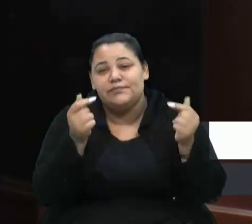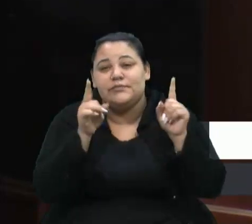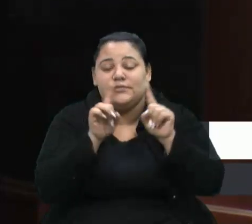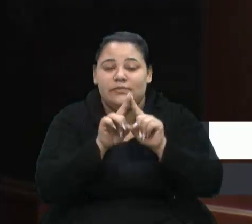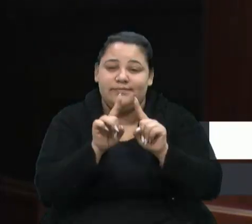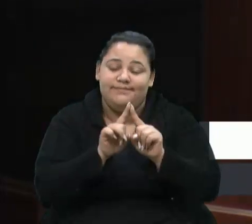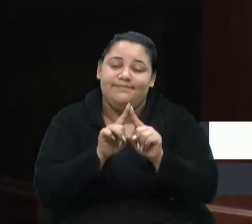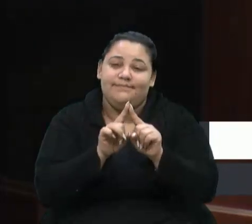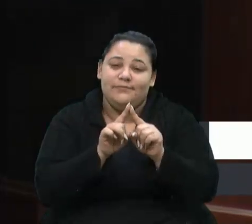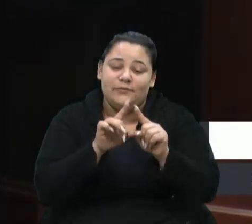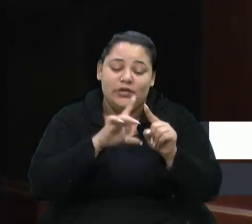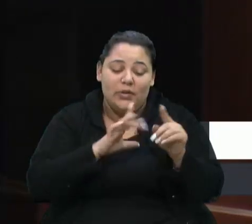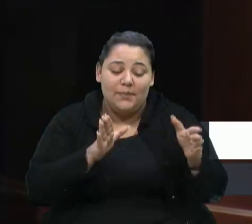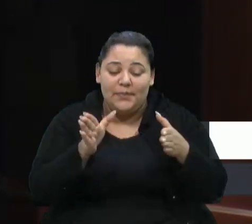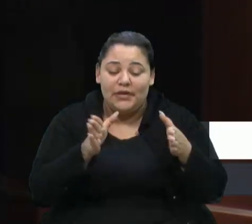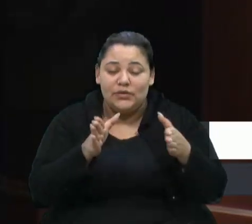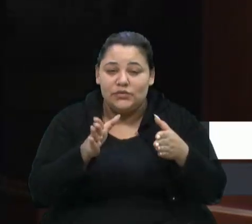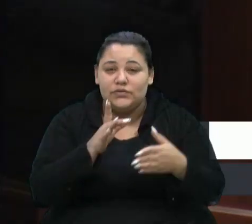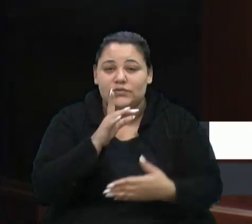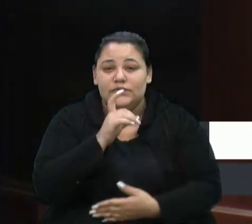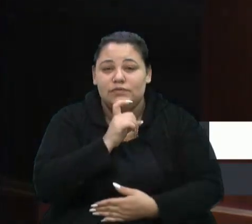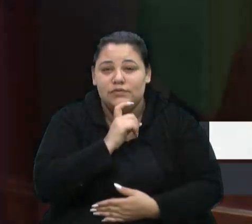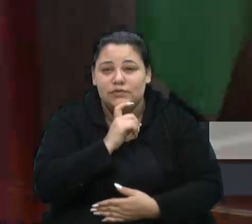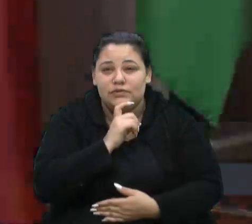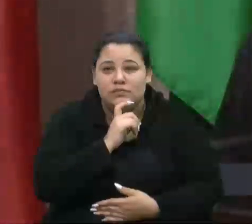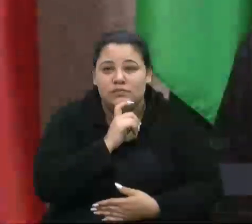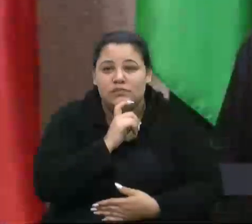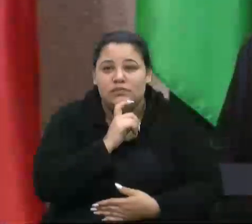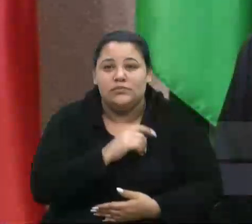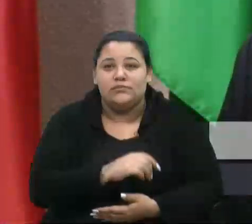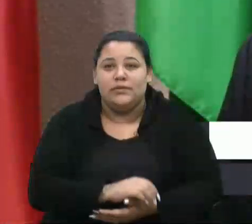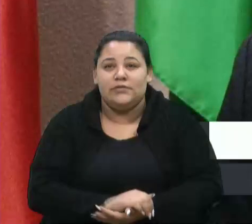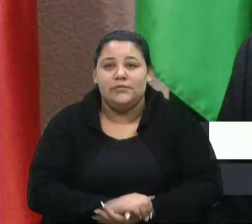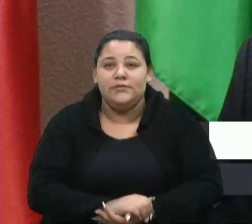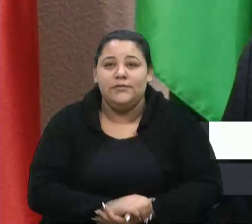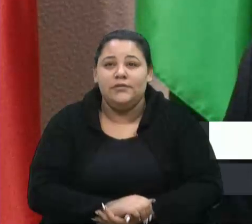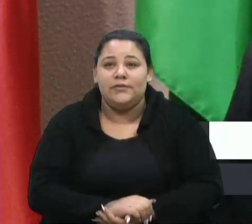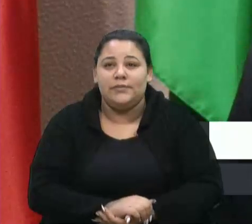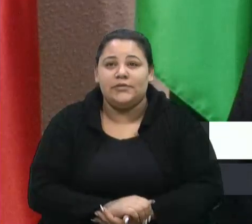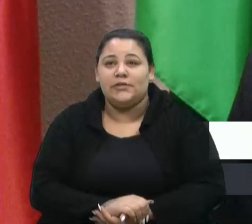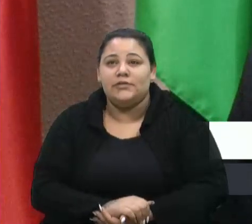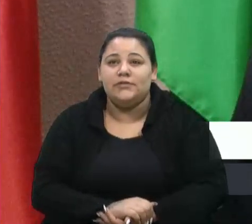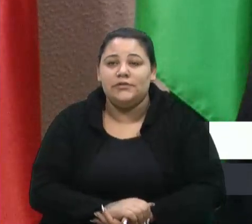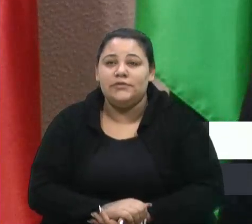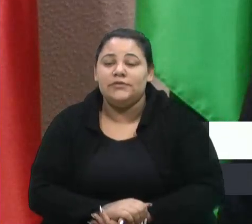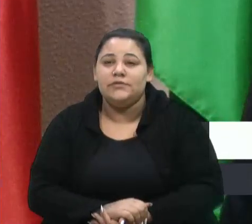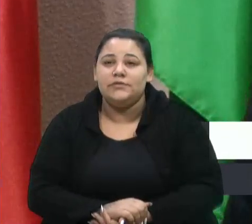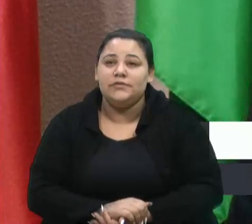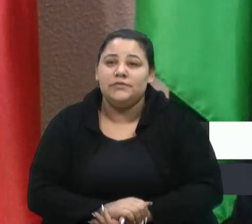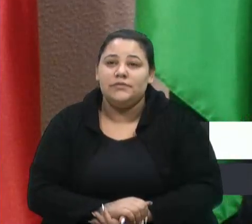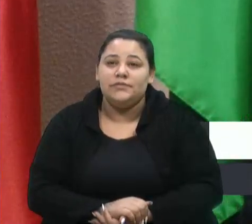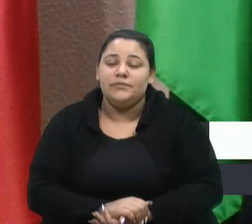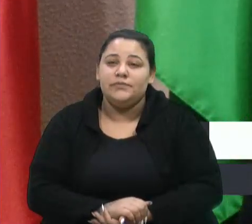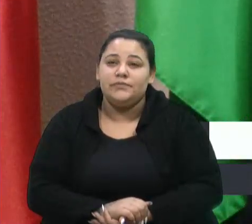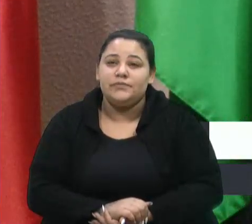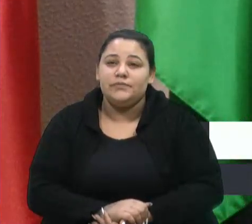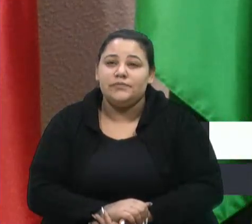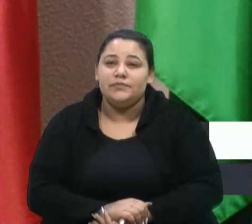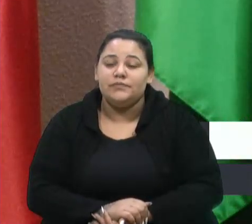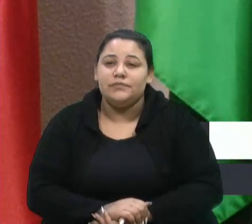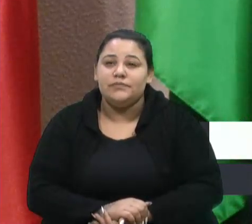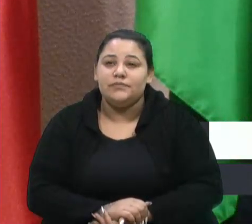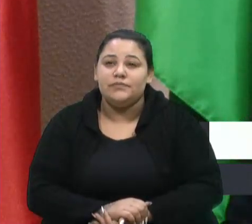vão passar por esse período de frio. Estão pedindo aí para os responsáveis dos velhinhos de Caxias do Sul que